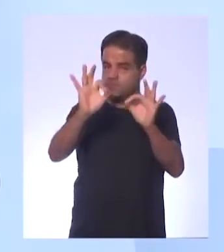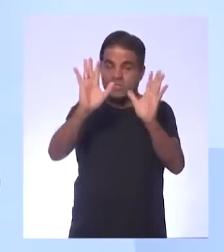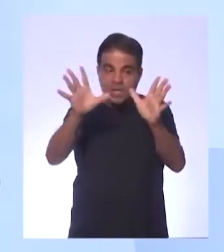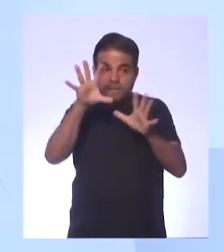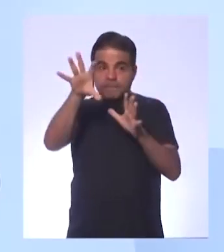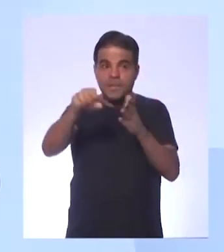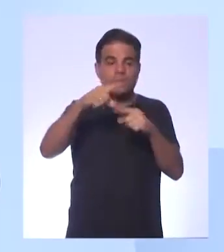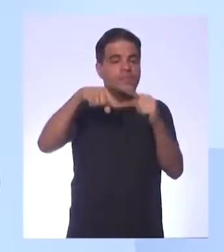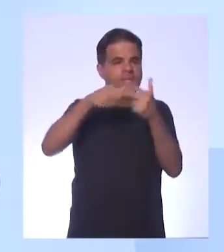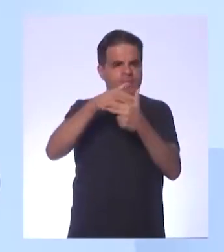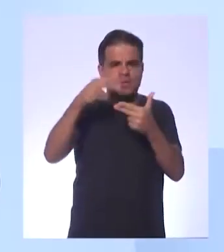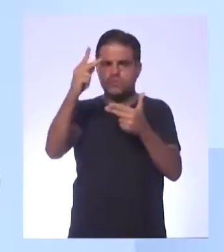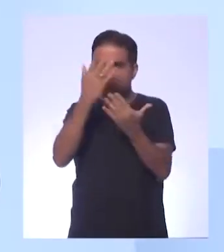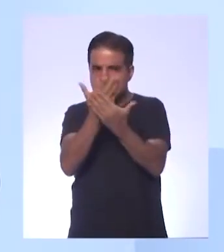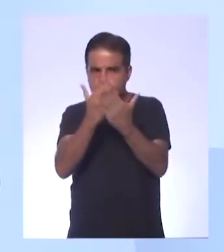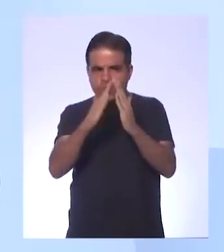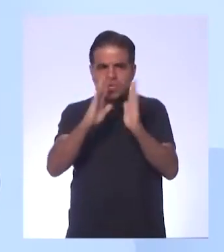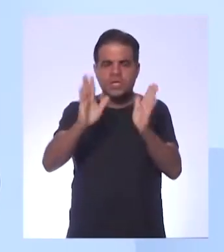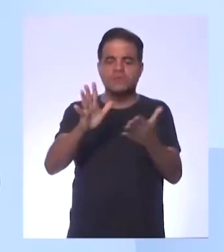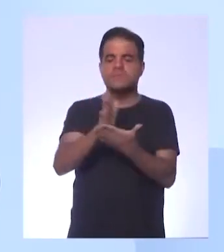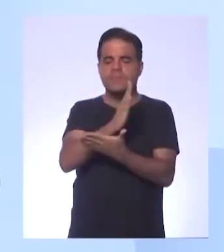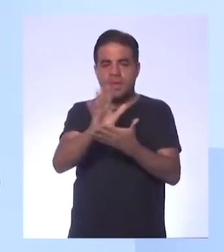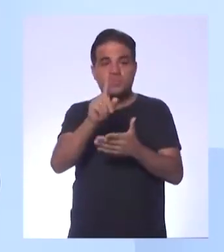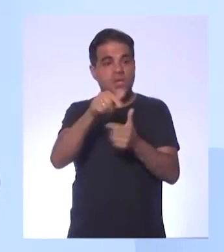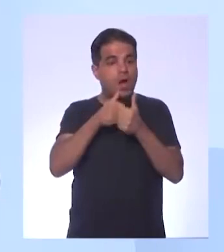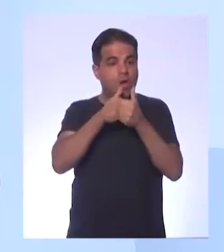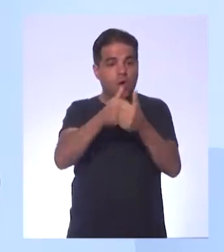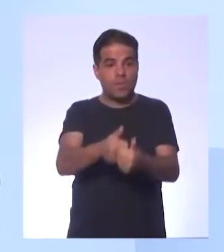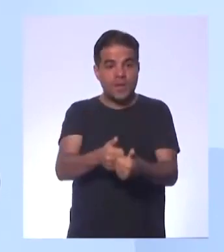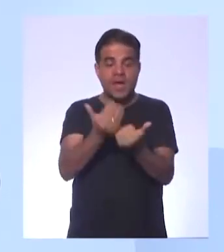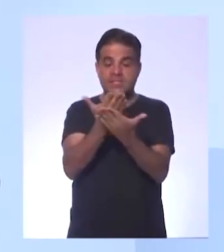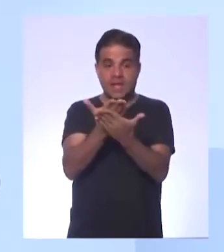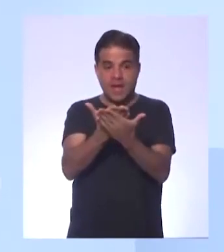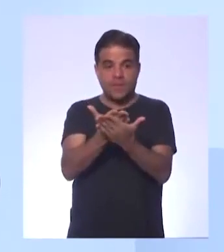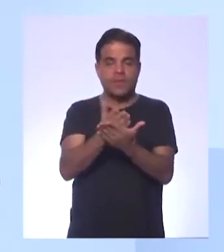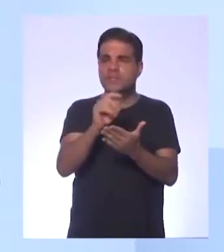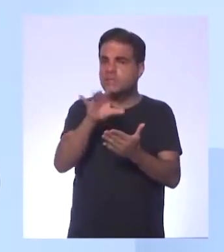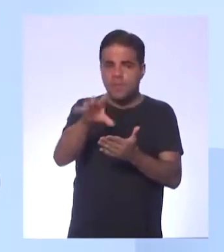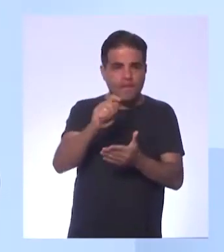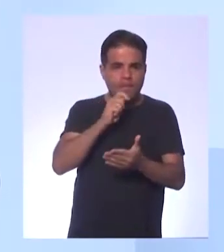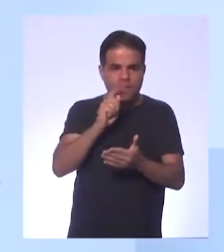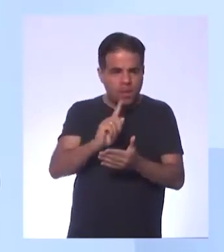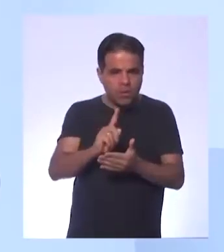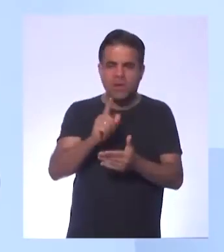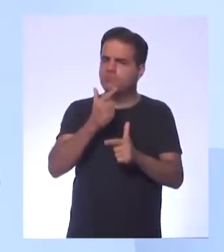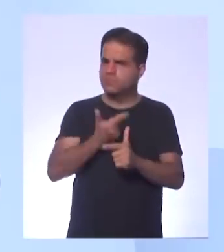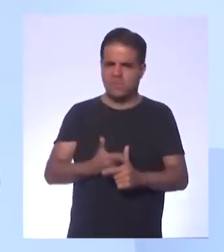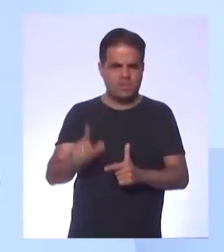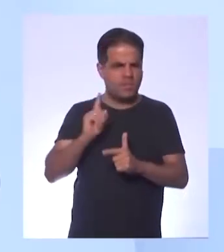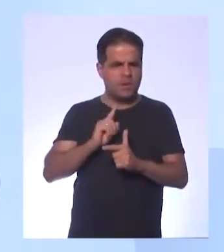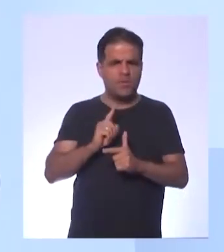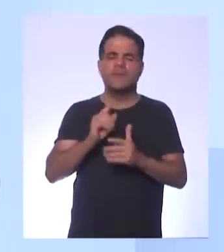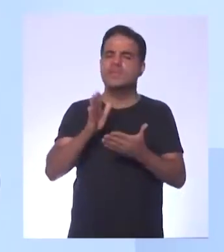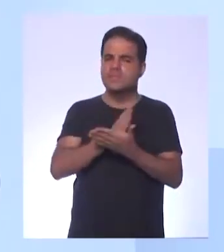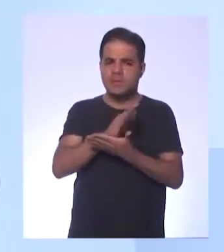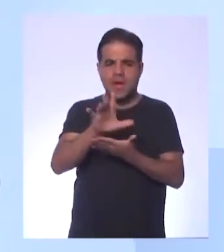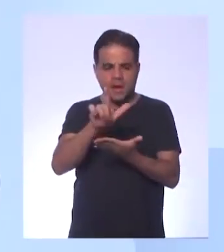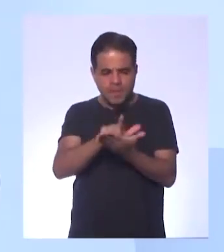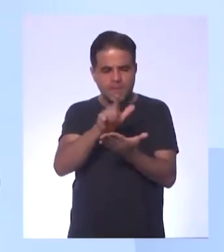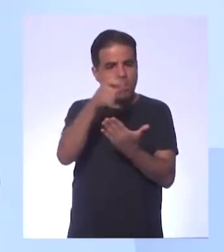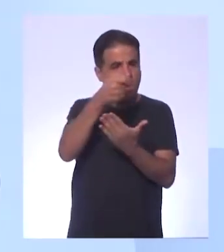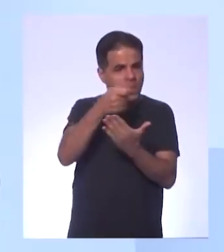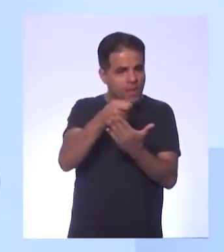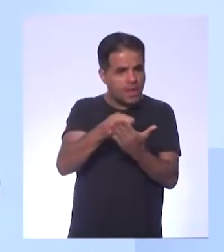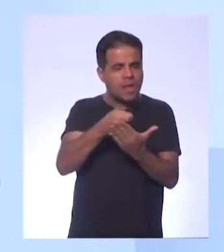já pegou esse material lá na sua escola, separe para você acompanhar a nossa aula. Mas se você não pegou, não tem problema. Separe aí folhas ou um caderno